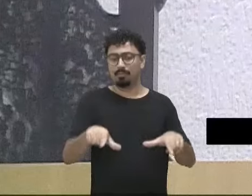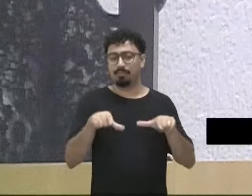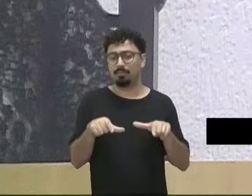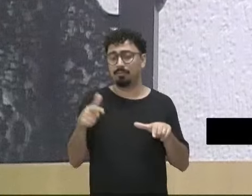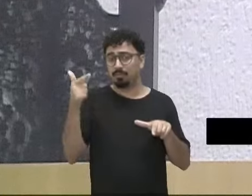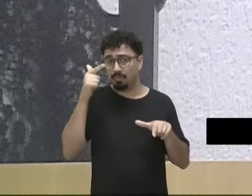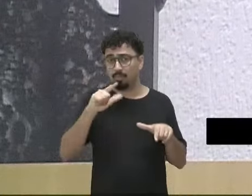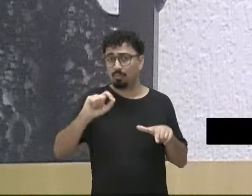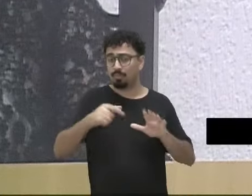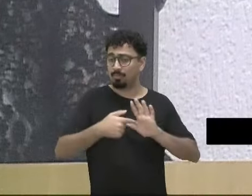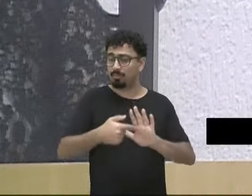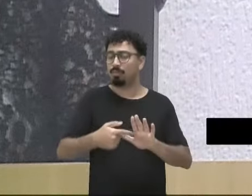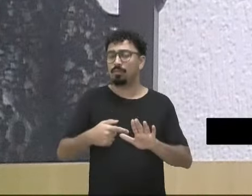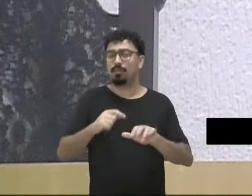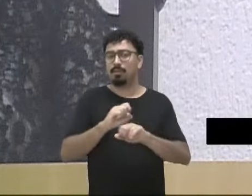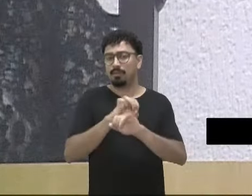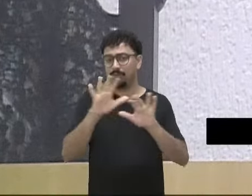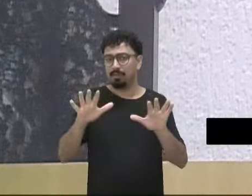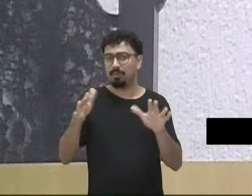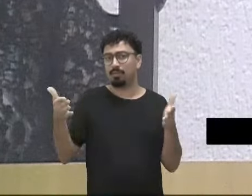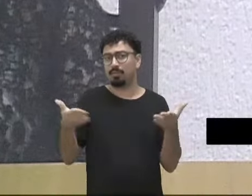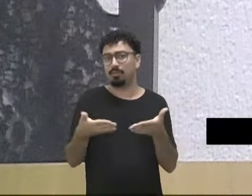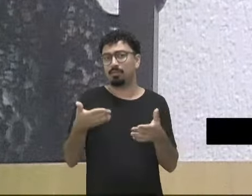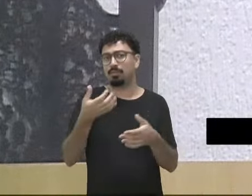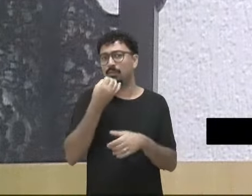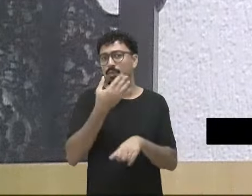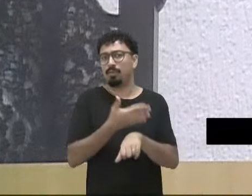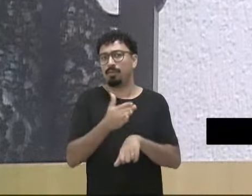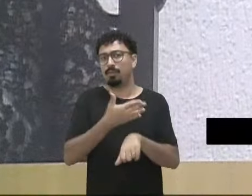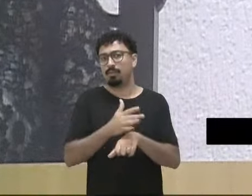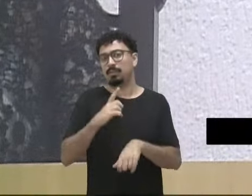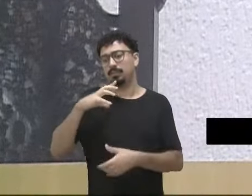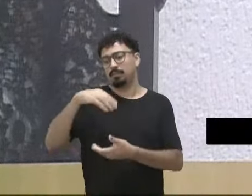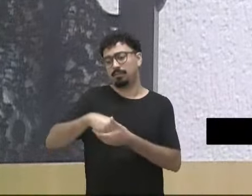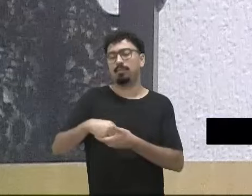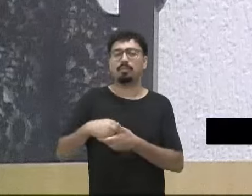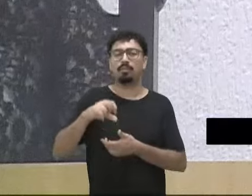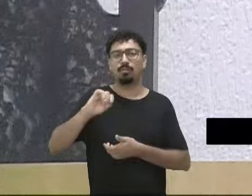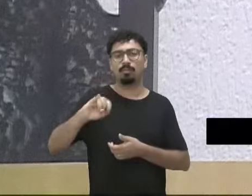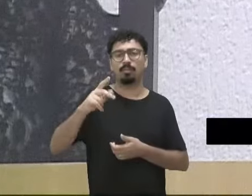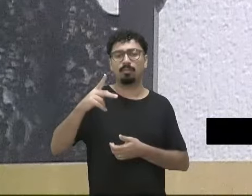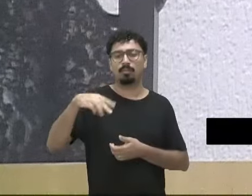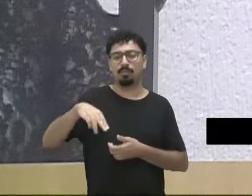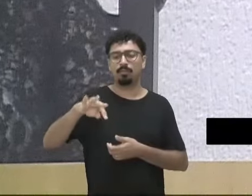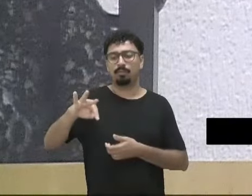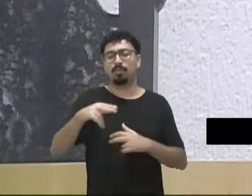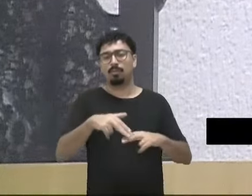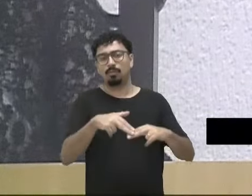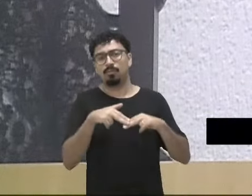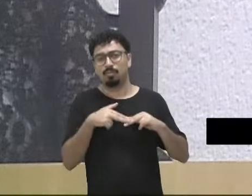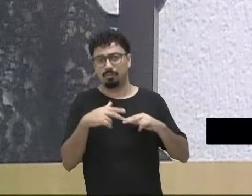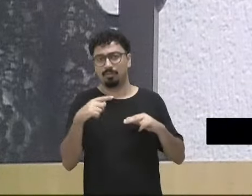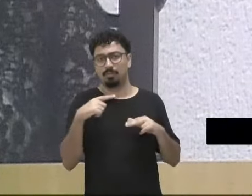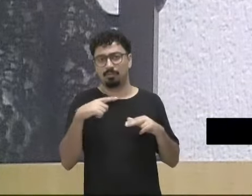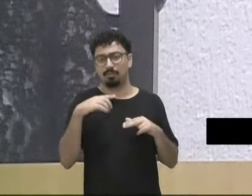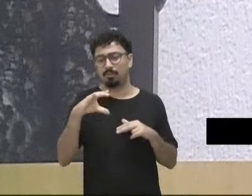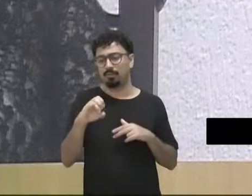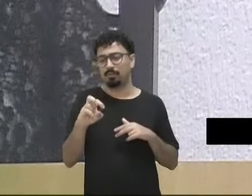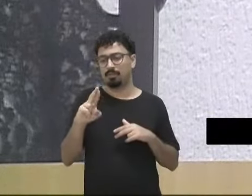público essas boas práticas que hoje acontecem no IPMT. Então, por isso, da importância desse certificado,